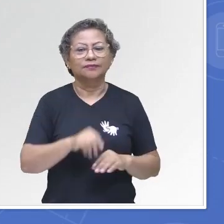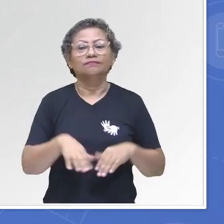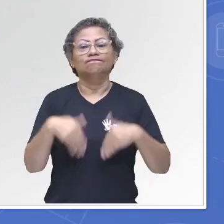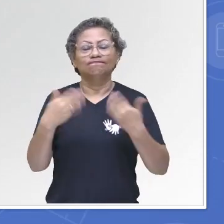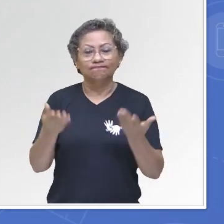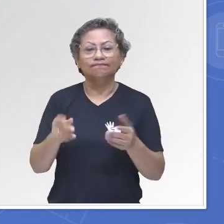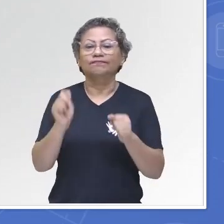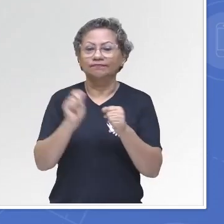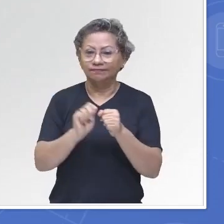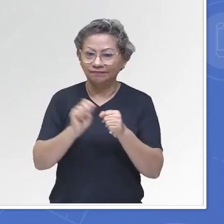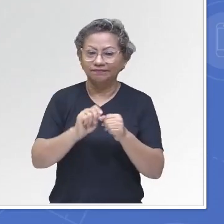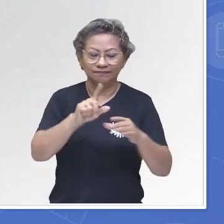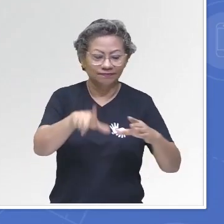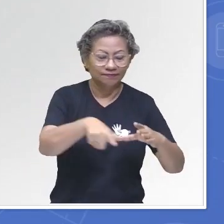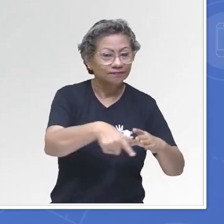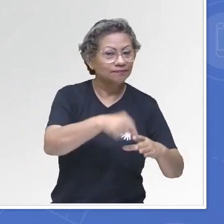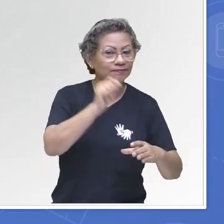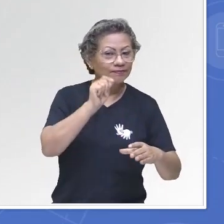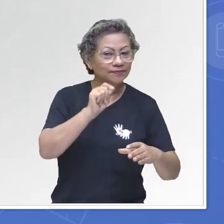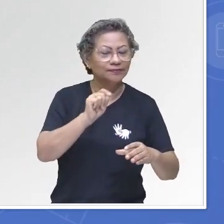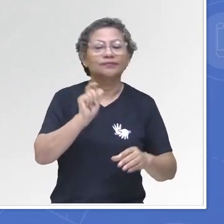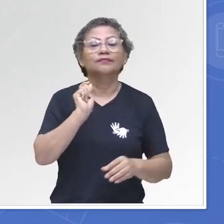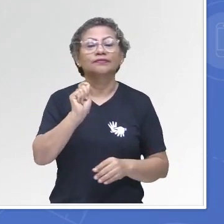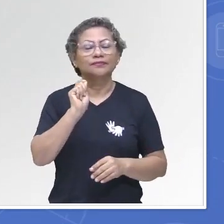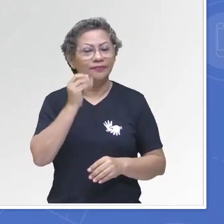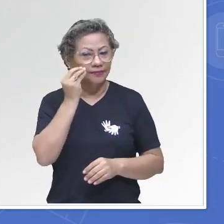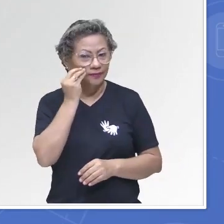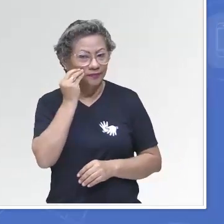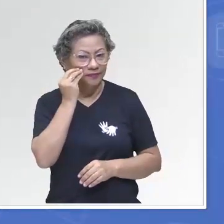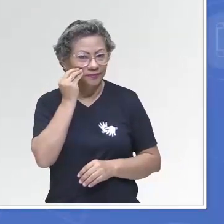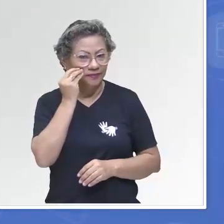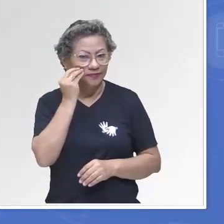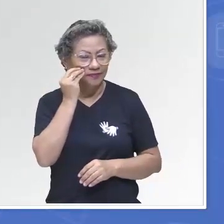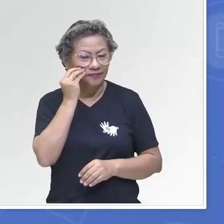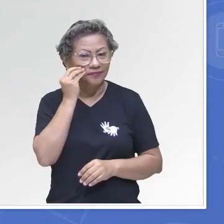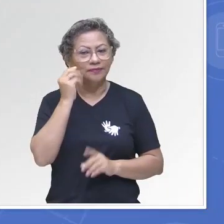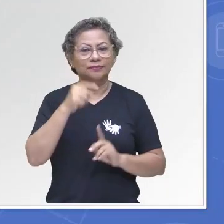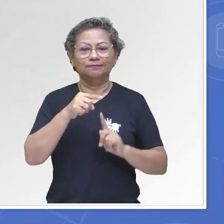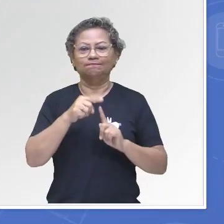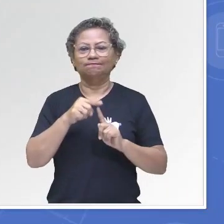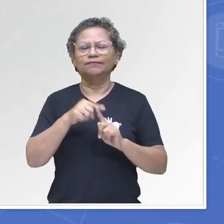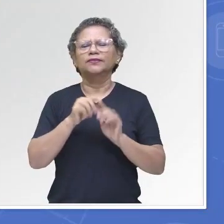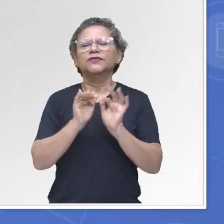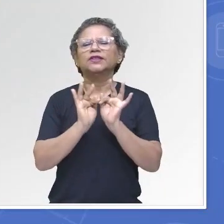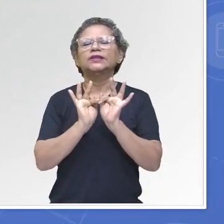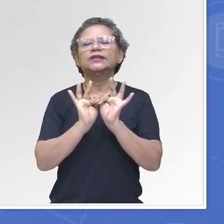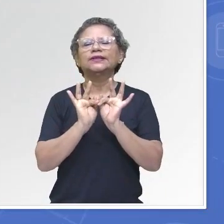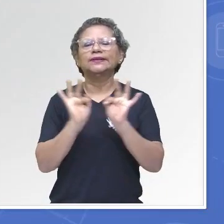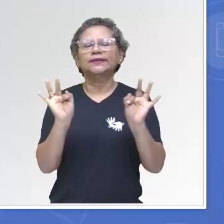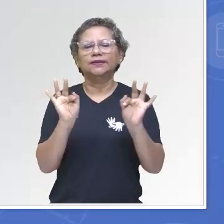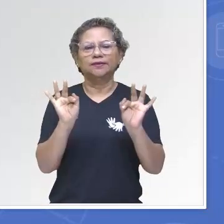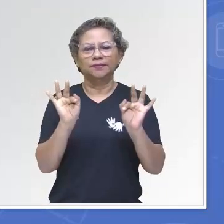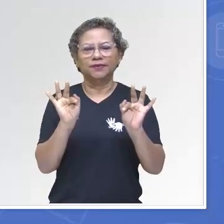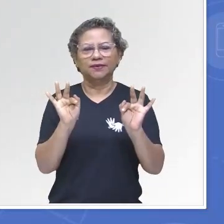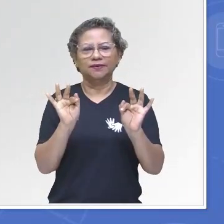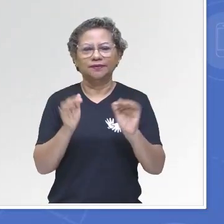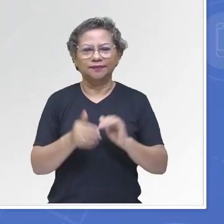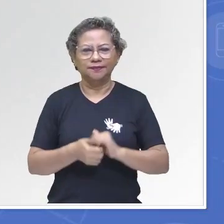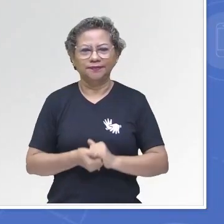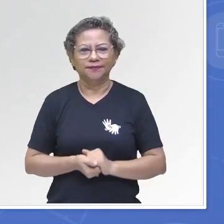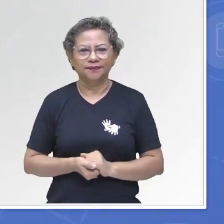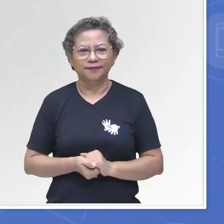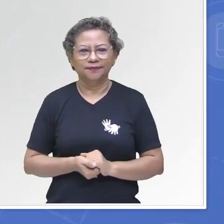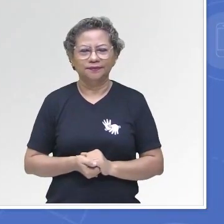determinado sorteio, a gente viu, né, que a gente tem aí um tipo bem simples. Vamos ver aí, então, o